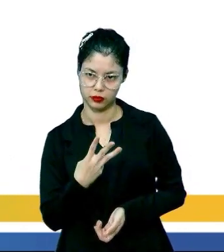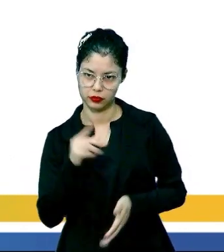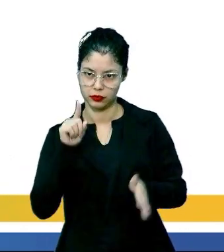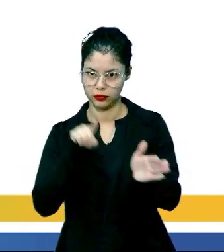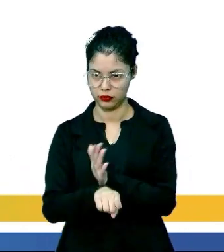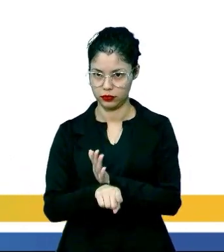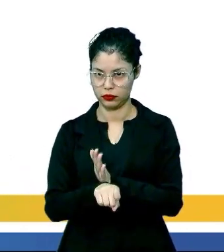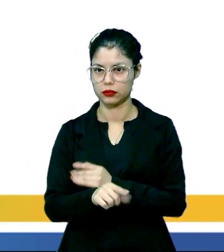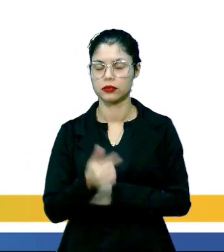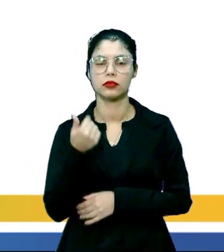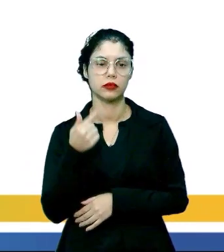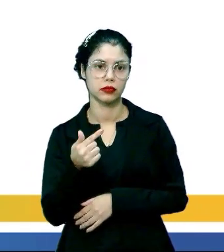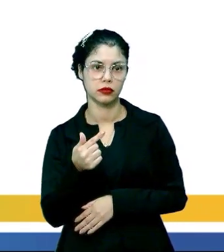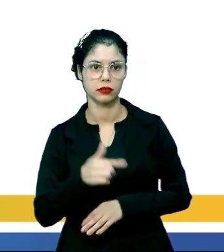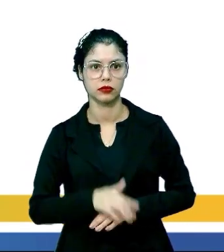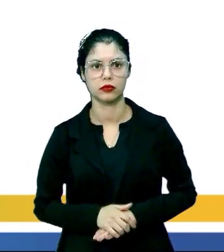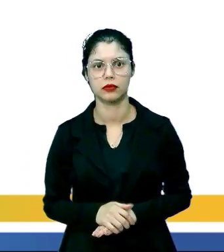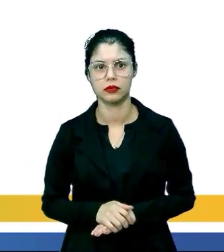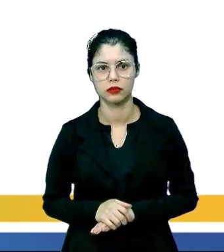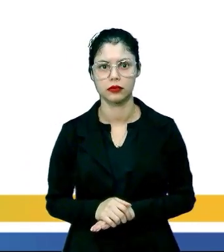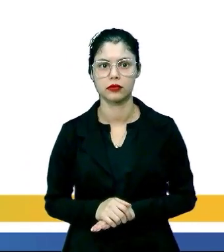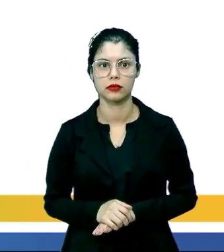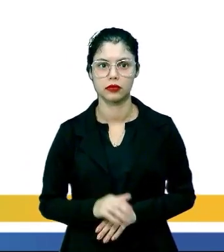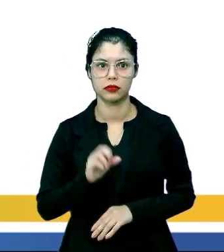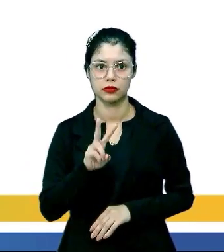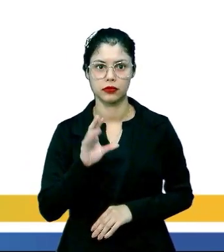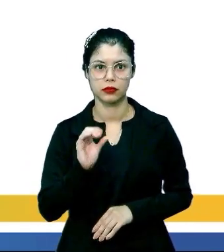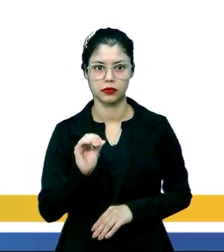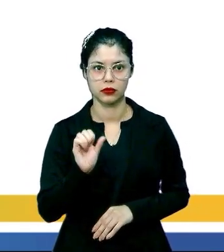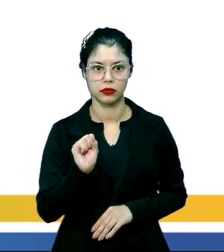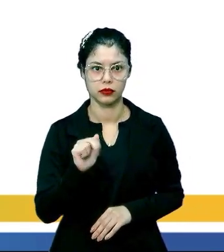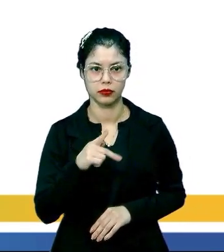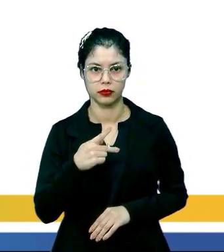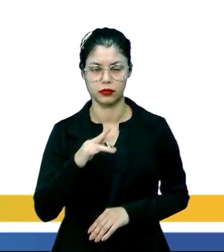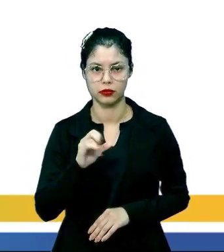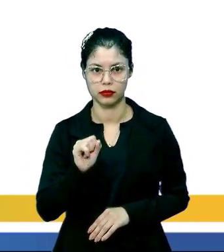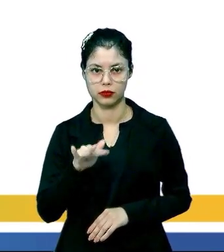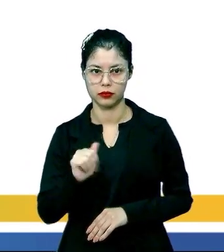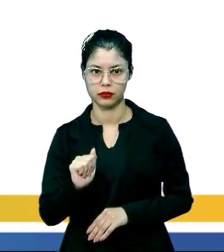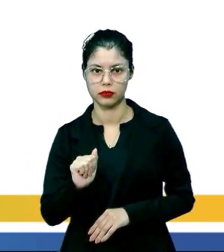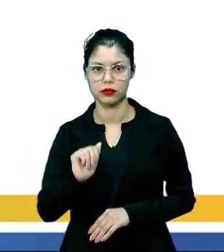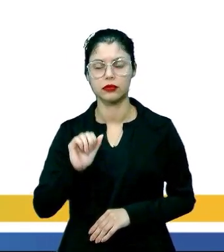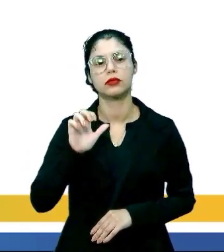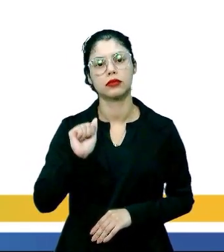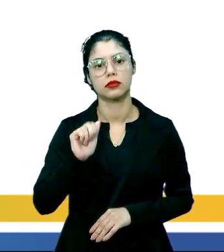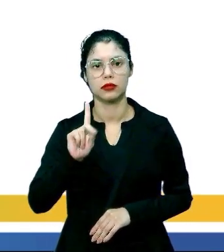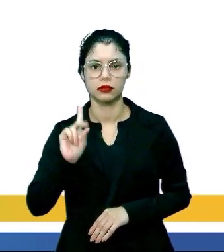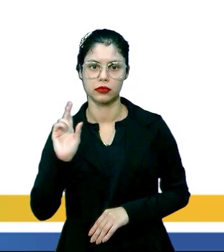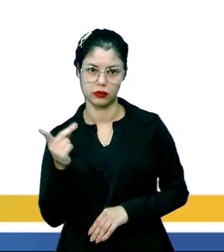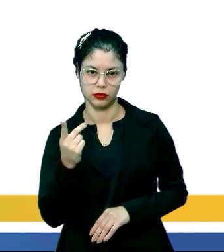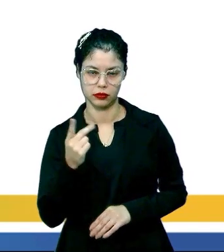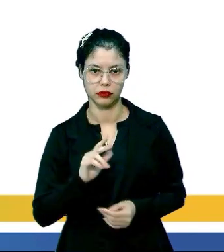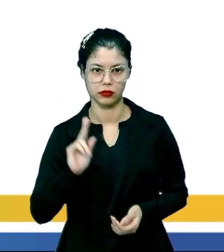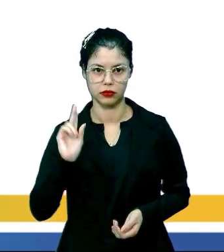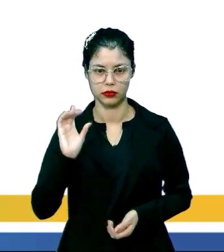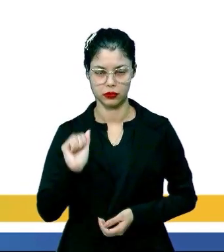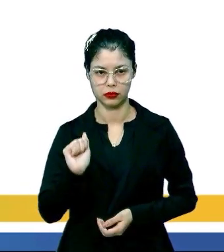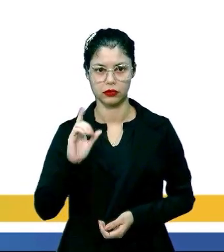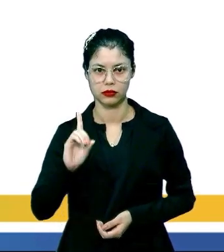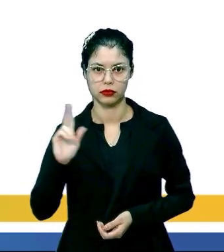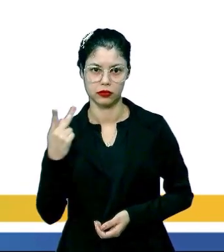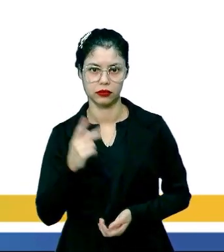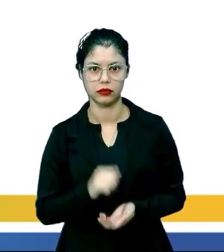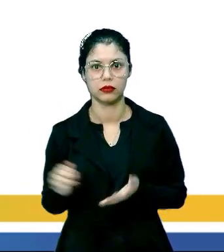médio, página 63, questão 7. A vasopressina, ou conhecido como